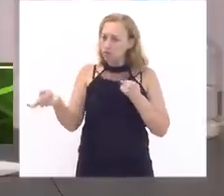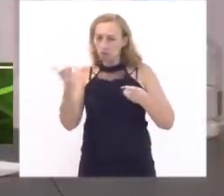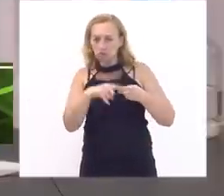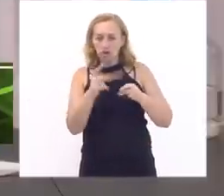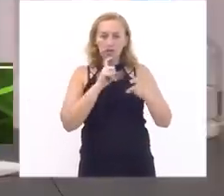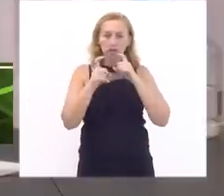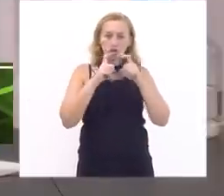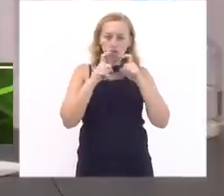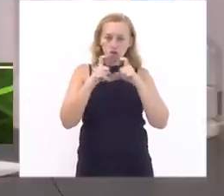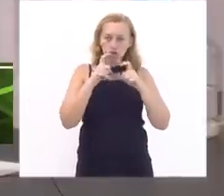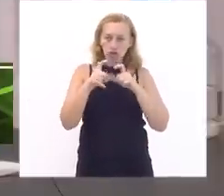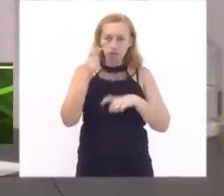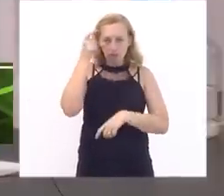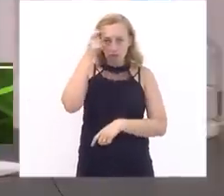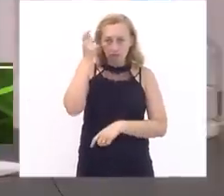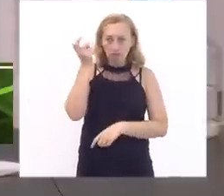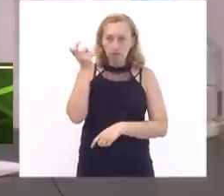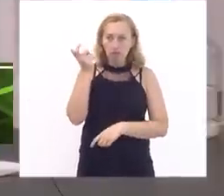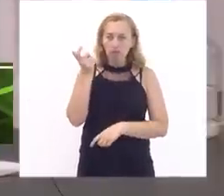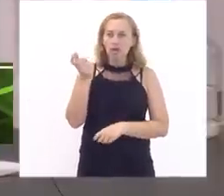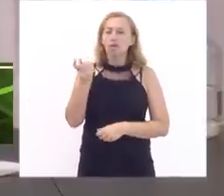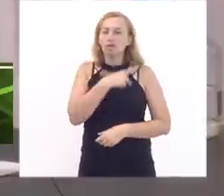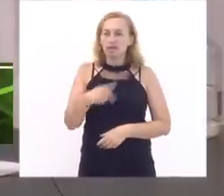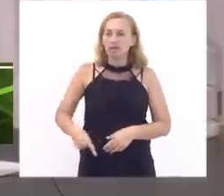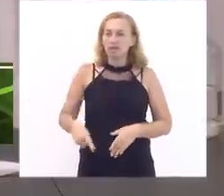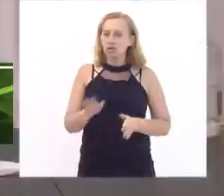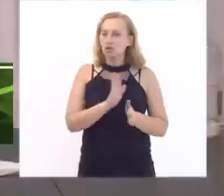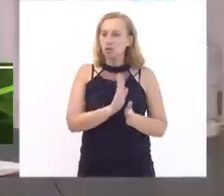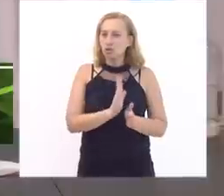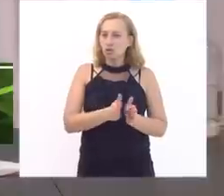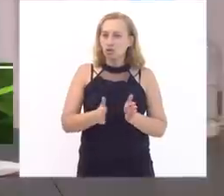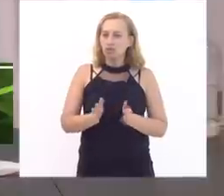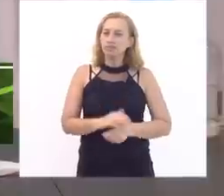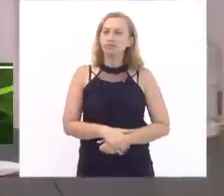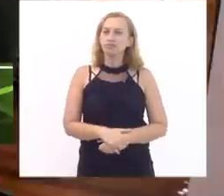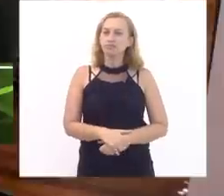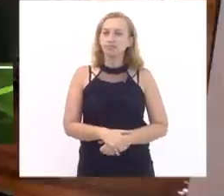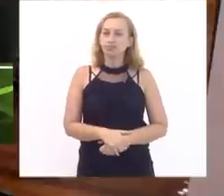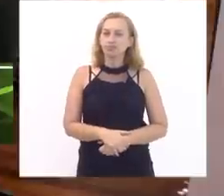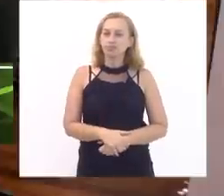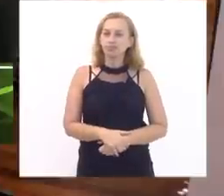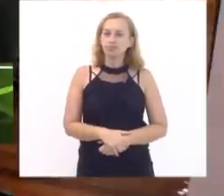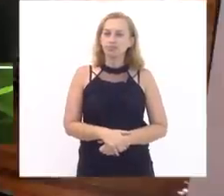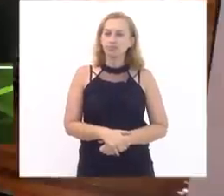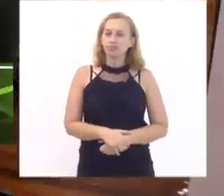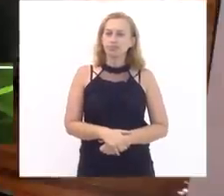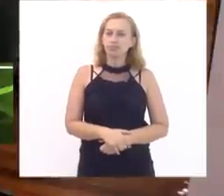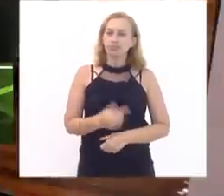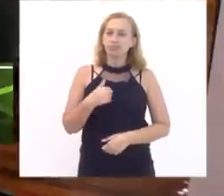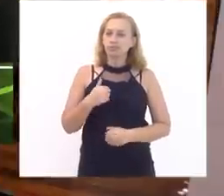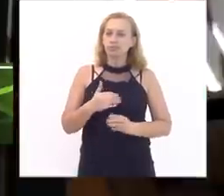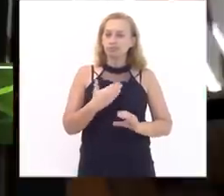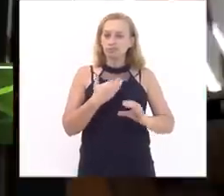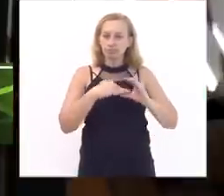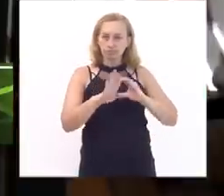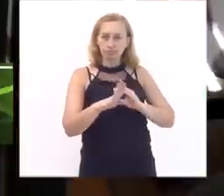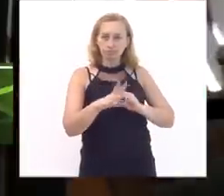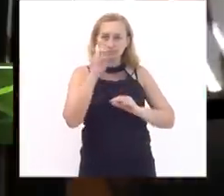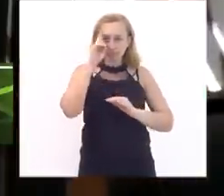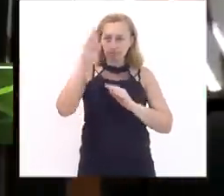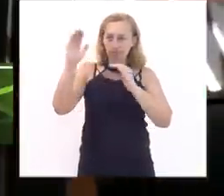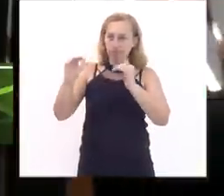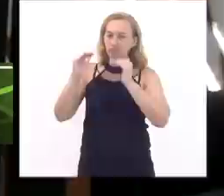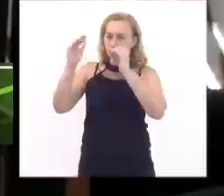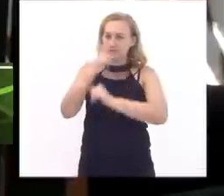tiver consenso, tá ok? Presidente, questão de ordem. Questão de ordem. Eu encaminhei a Vossa Excelência,